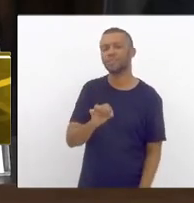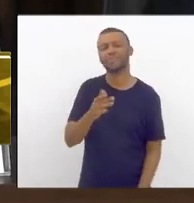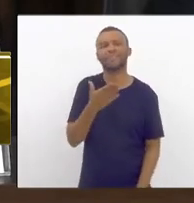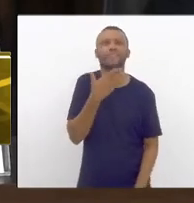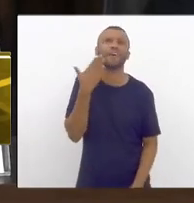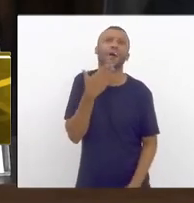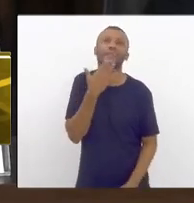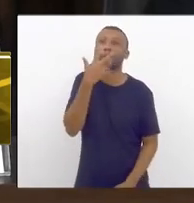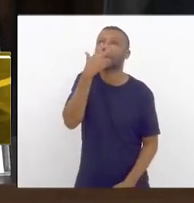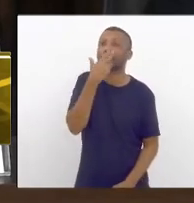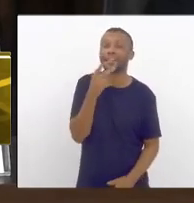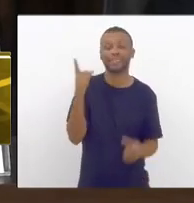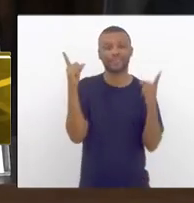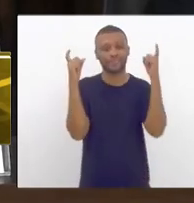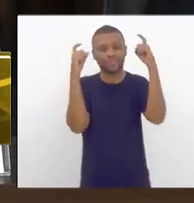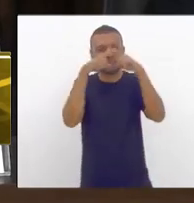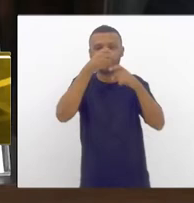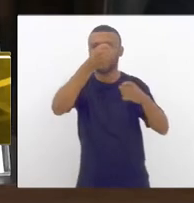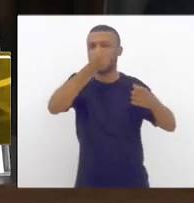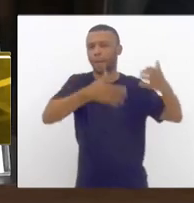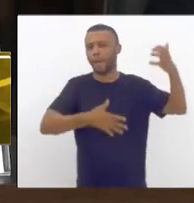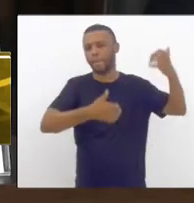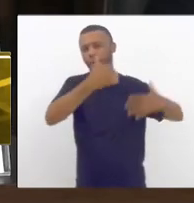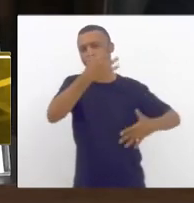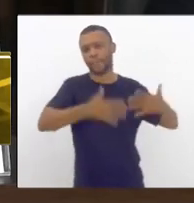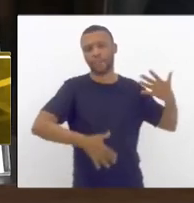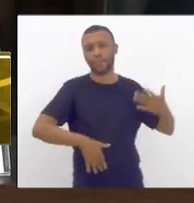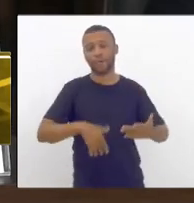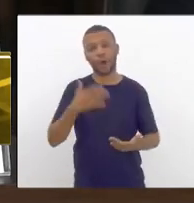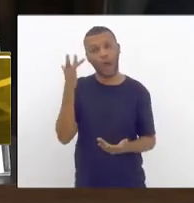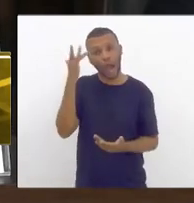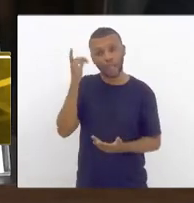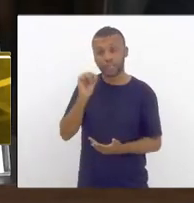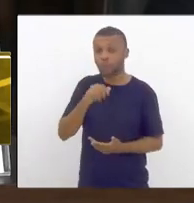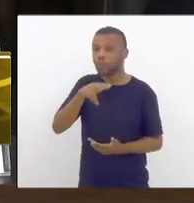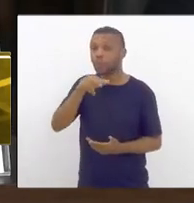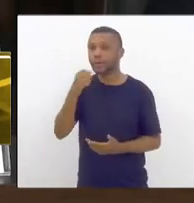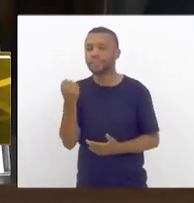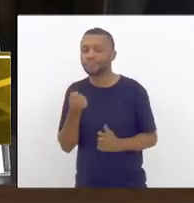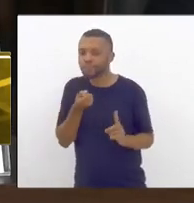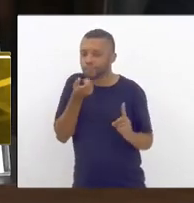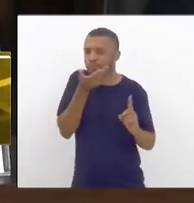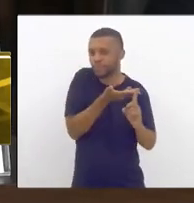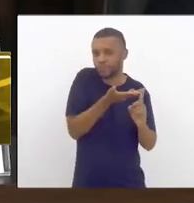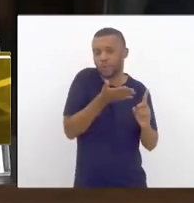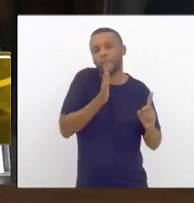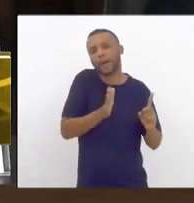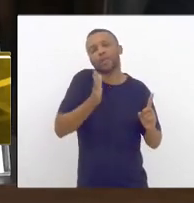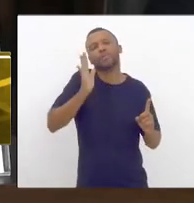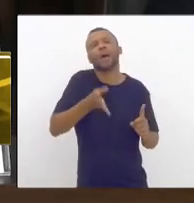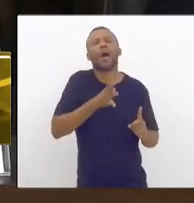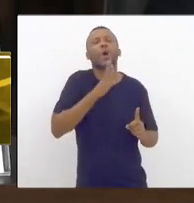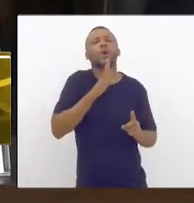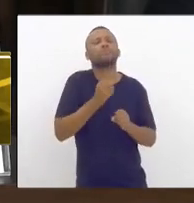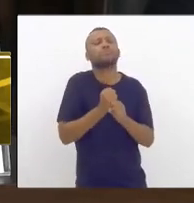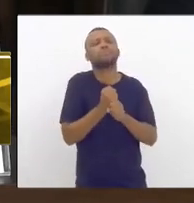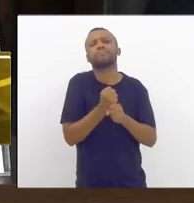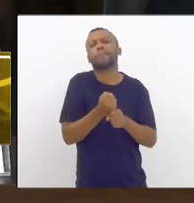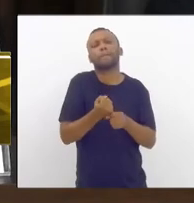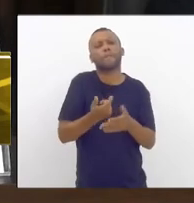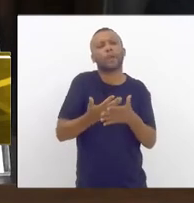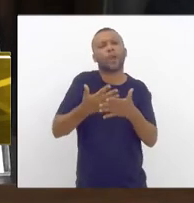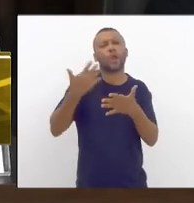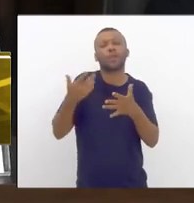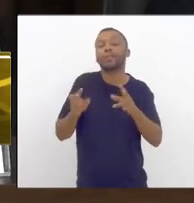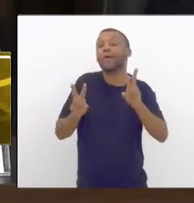o Fernando acho que eu nunca cheguei a falar isso para ele mas eu conheci já conheço Fernanda há muitos anos lendo que ele dá para